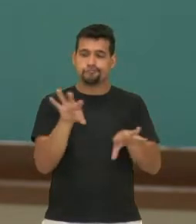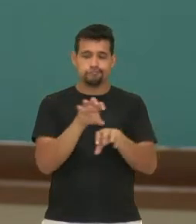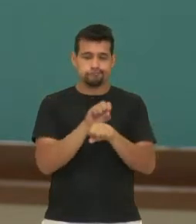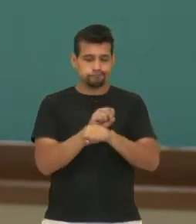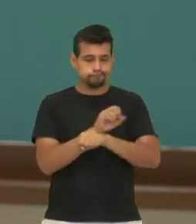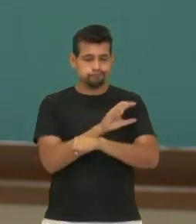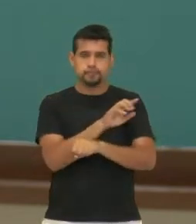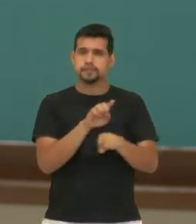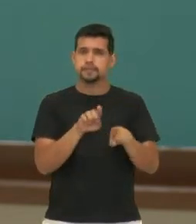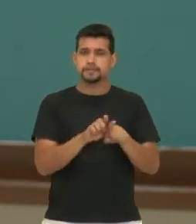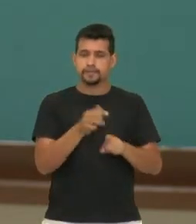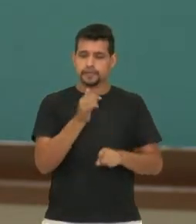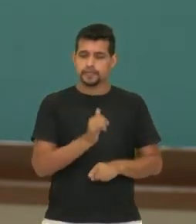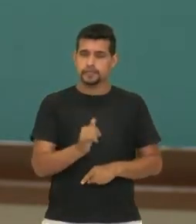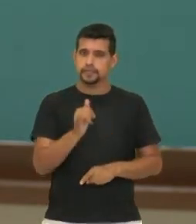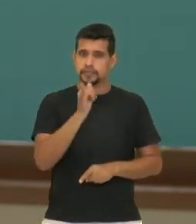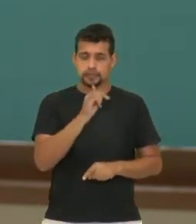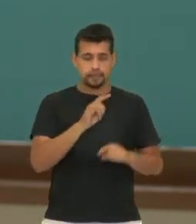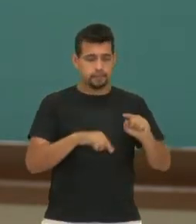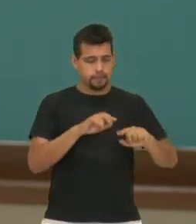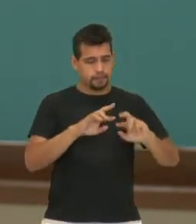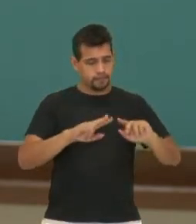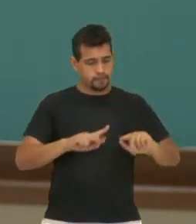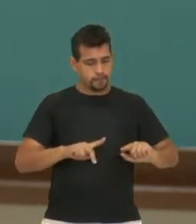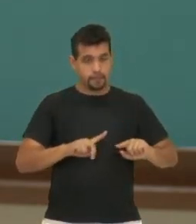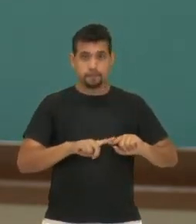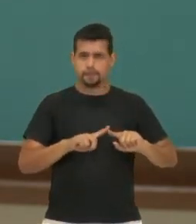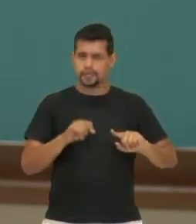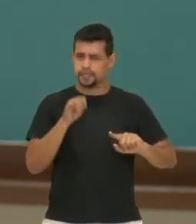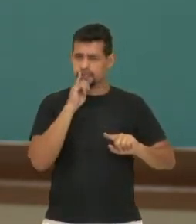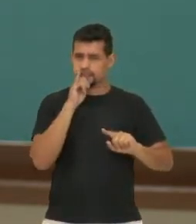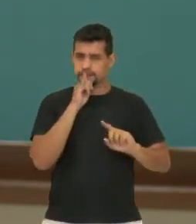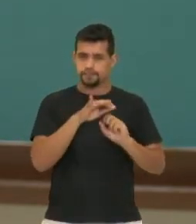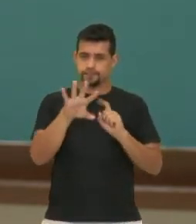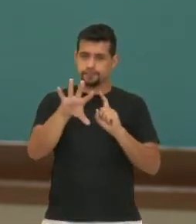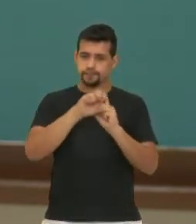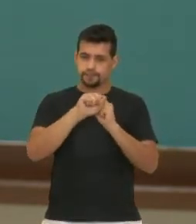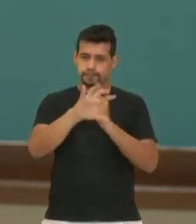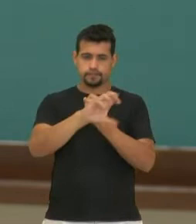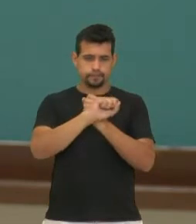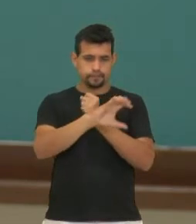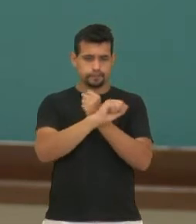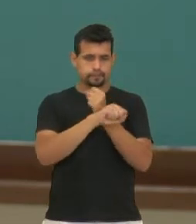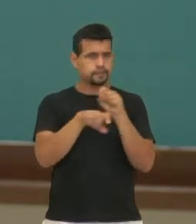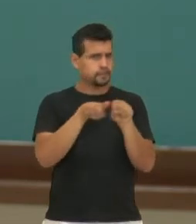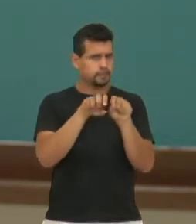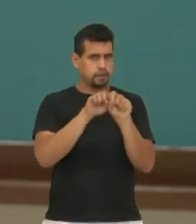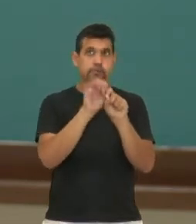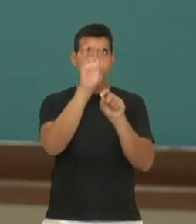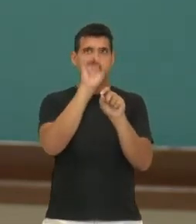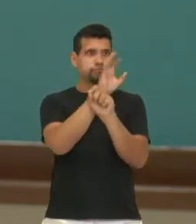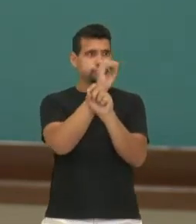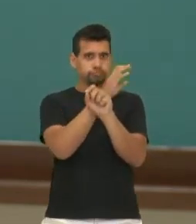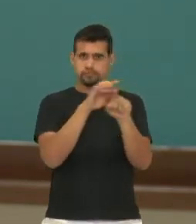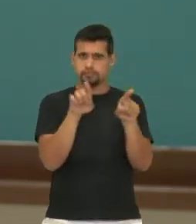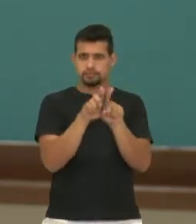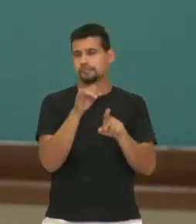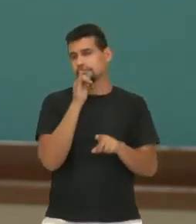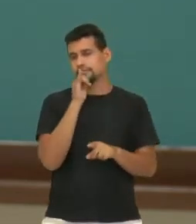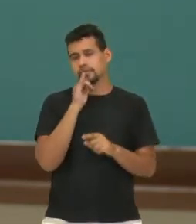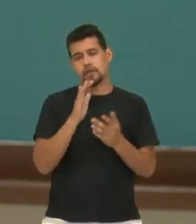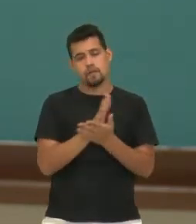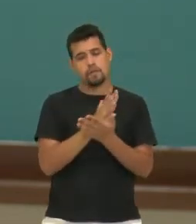absorção de energia pela matéria. Um corpo que absorve bem, ele também emite bem. E, por exemplo, algo